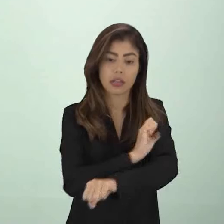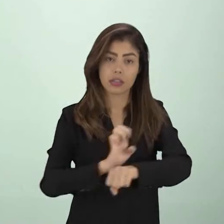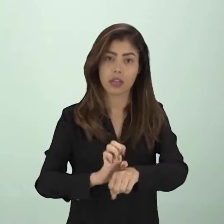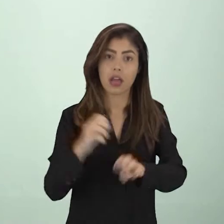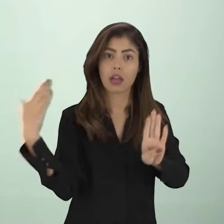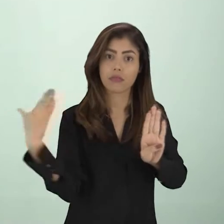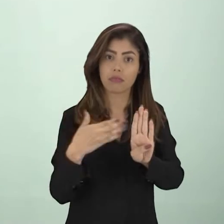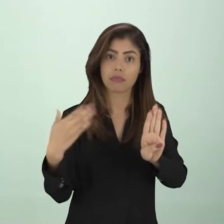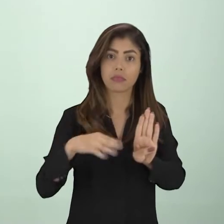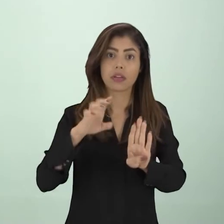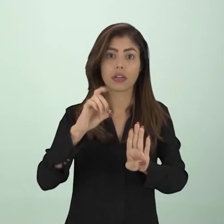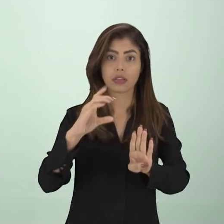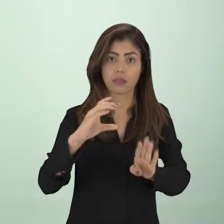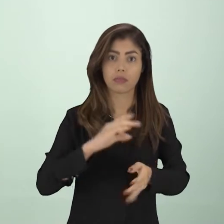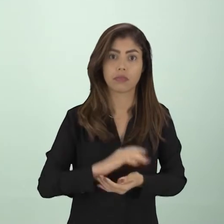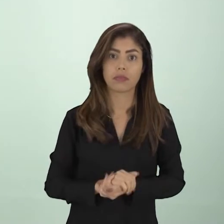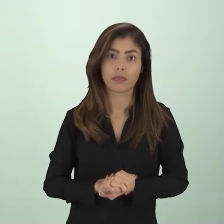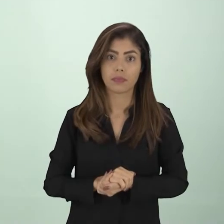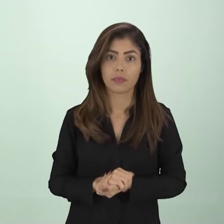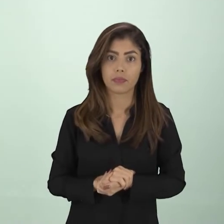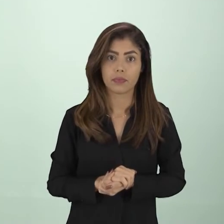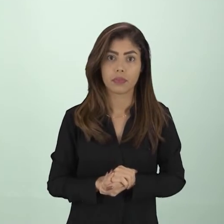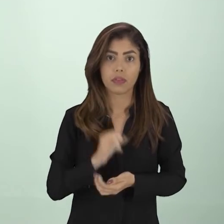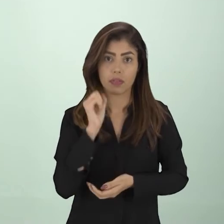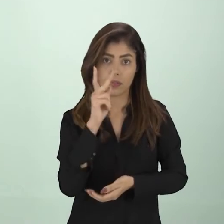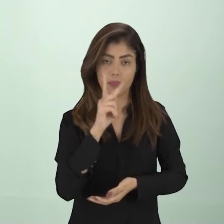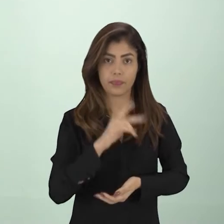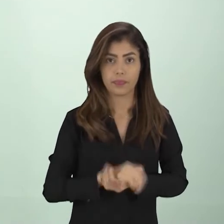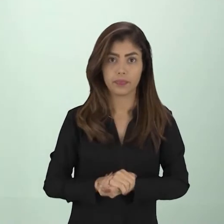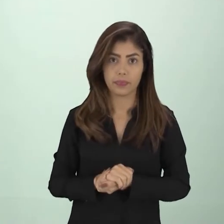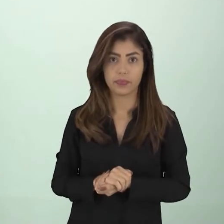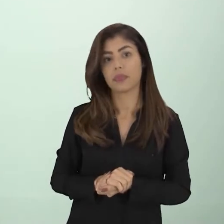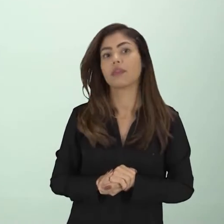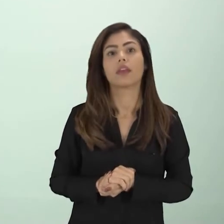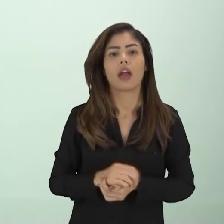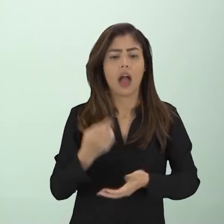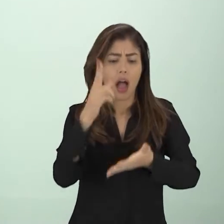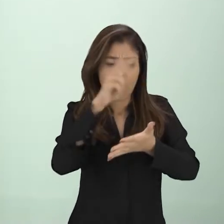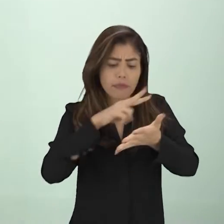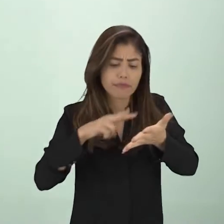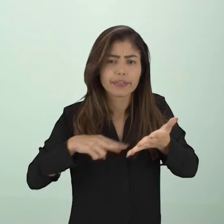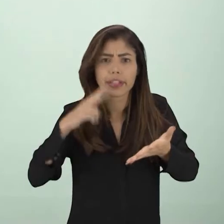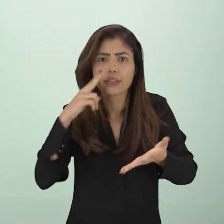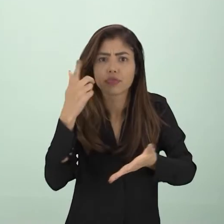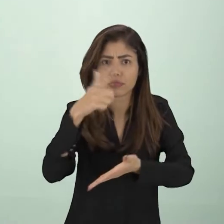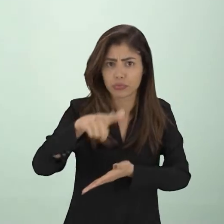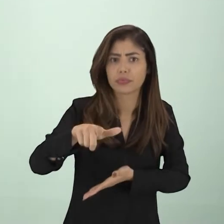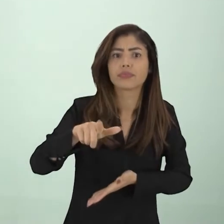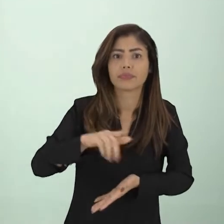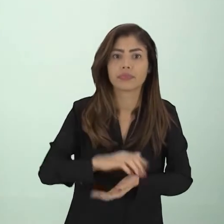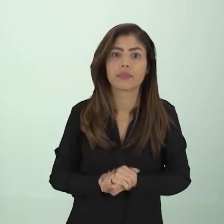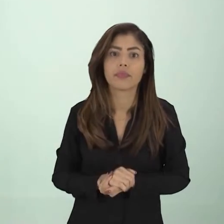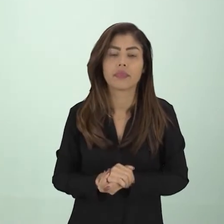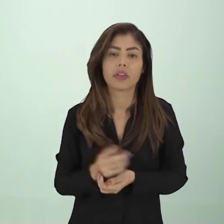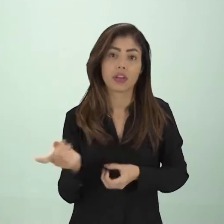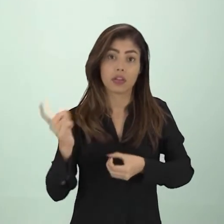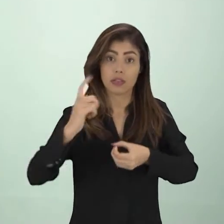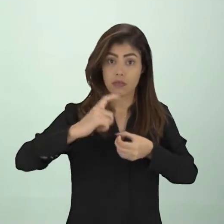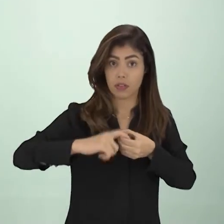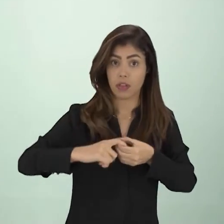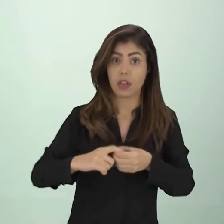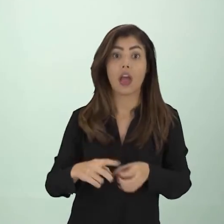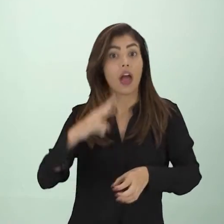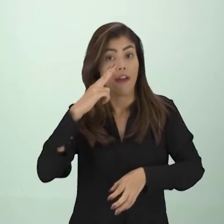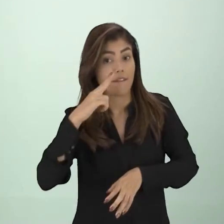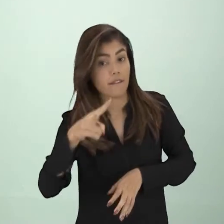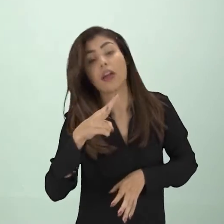plataforma Eduque. Ok? Outra coisa bem interessante, vamos dar uma revisada rapidinho aqui do que nós vimos. Então, nós vimos